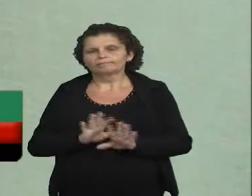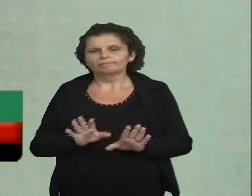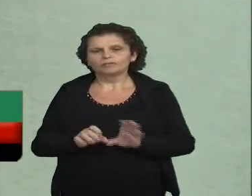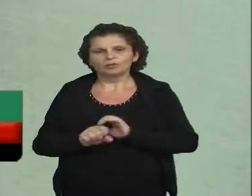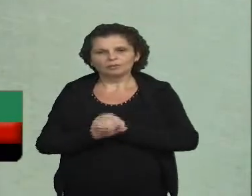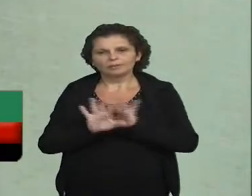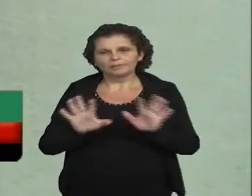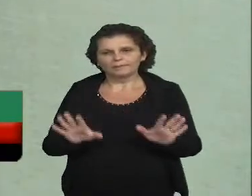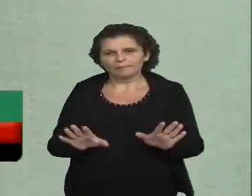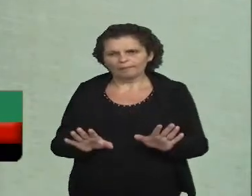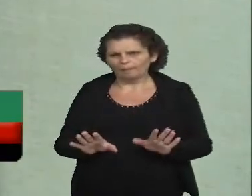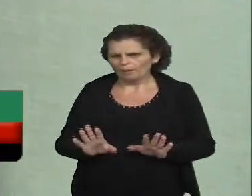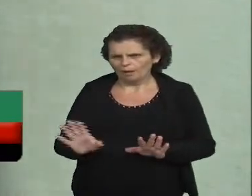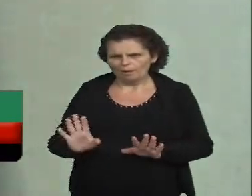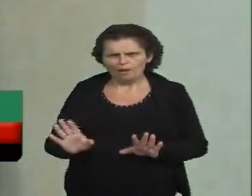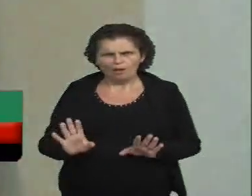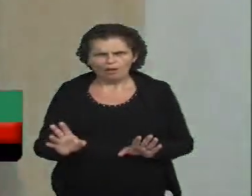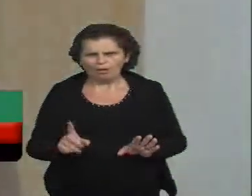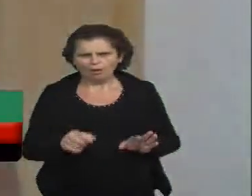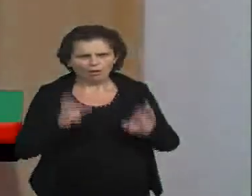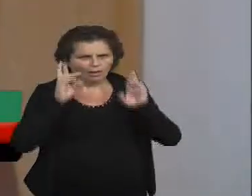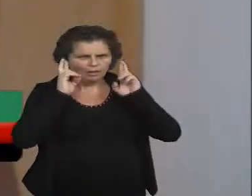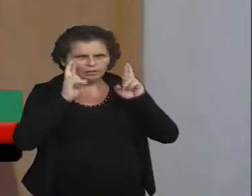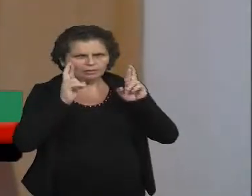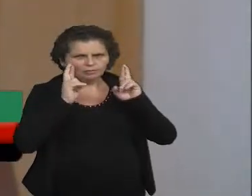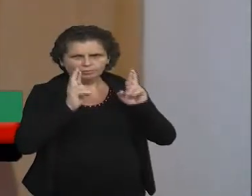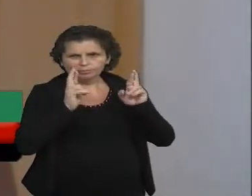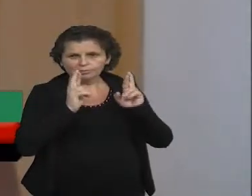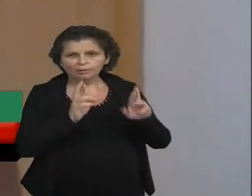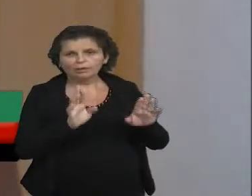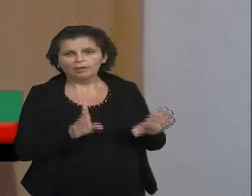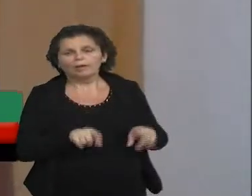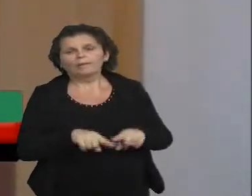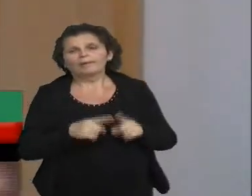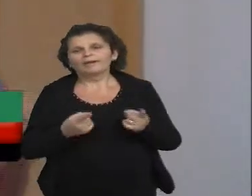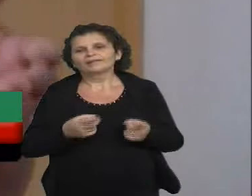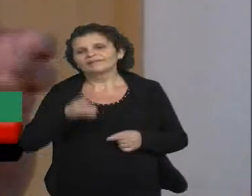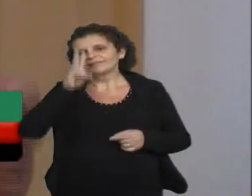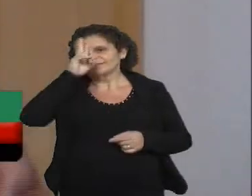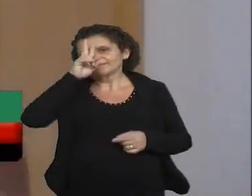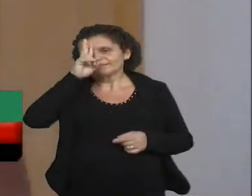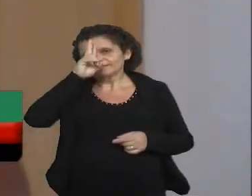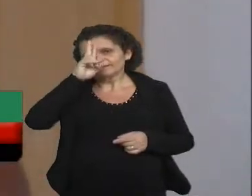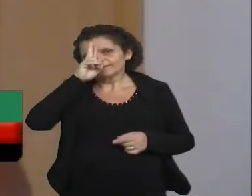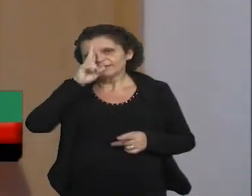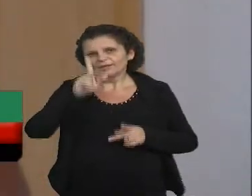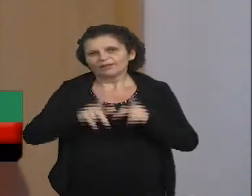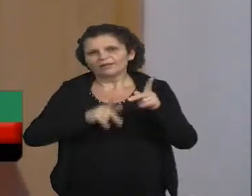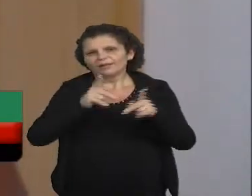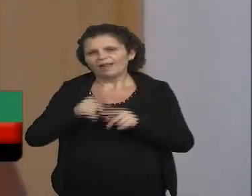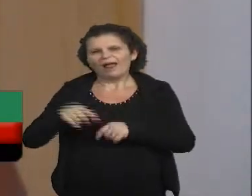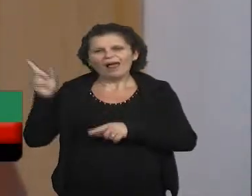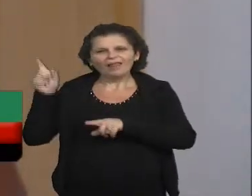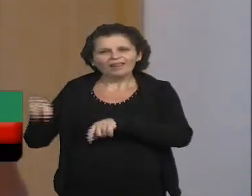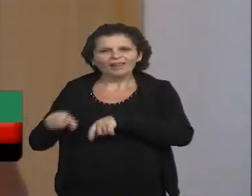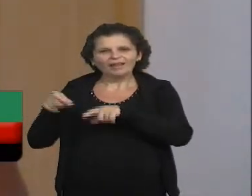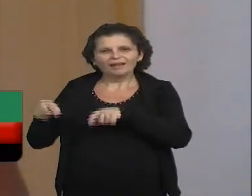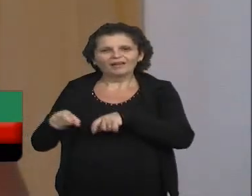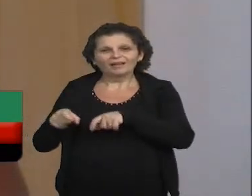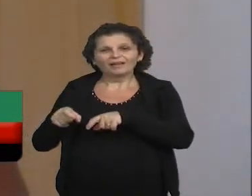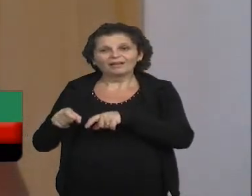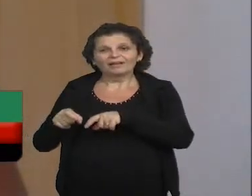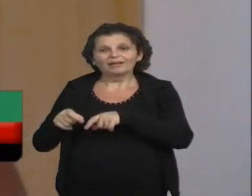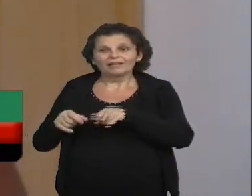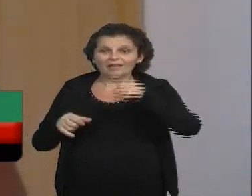eu colocar dessa forma. Não, eu respeito o seu voto, respeito Vossa Excelência, mas eu lembrei agora de um ditado popular da roça, onde a vaca vai e o boi